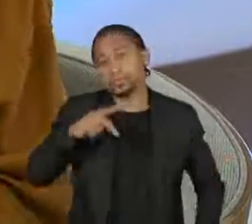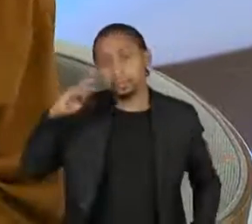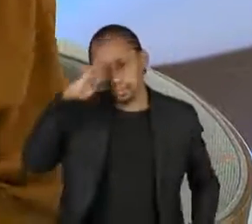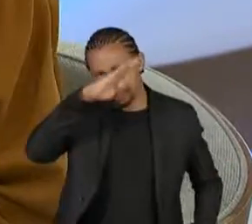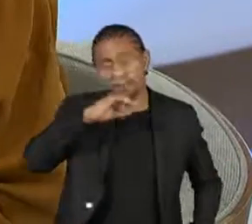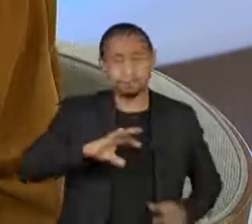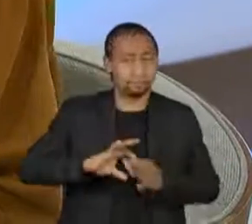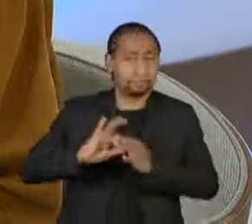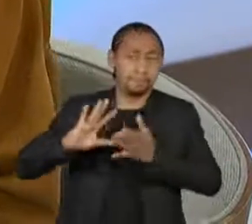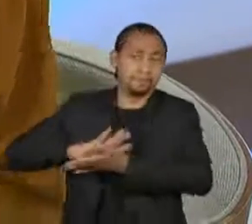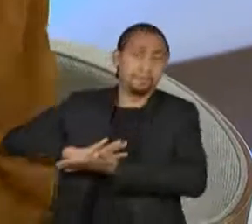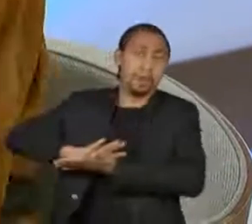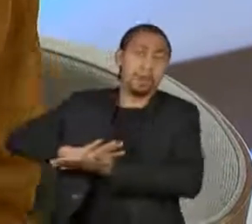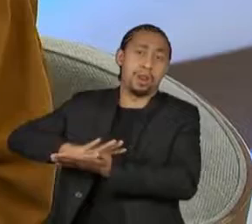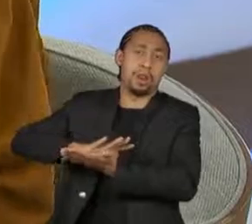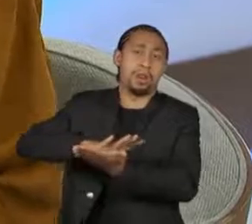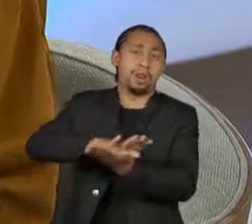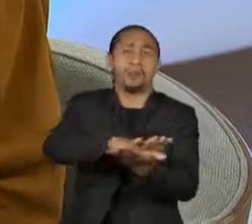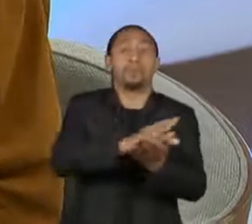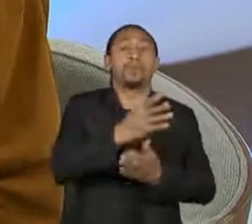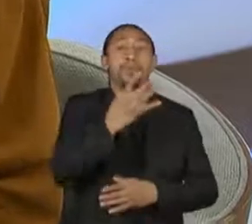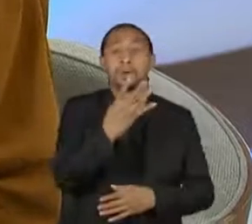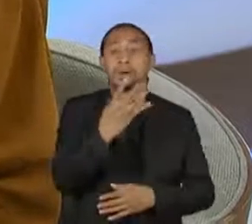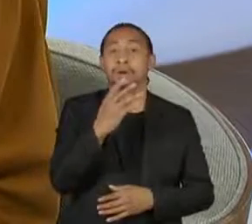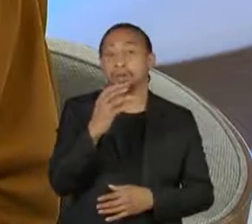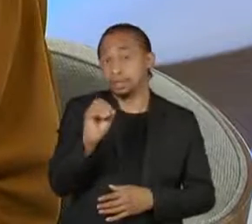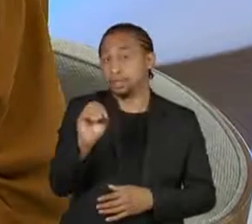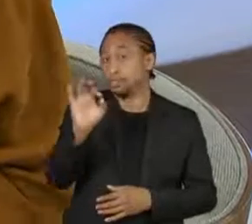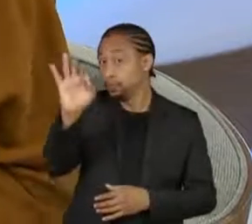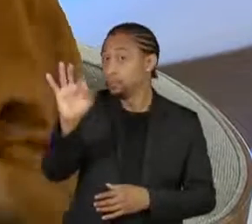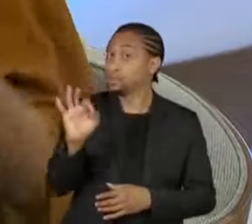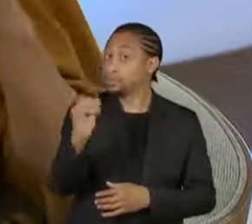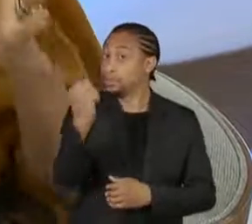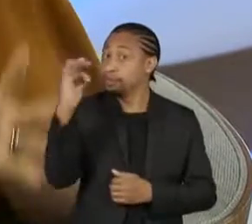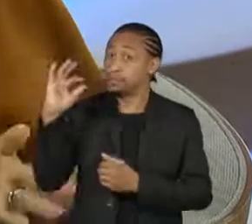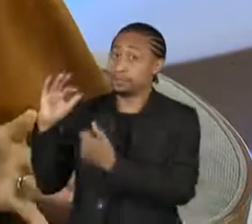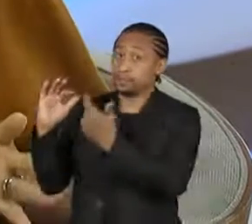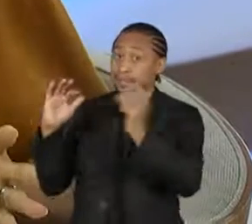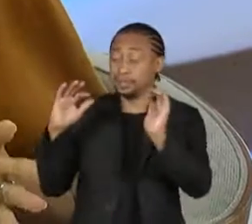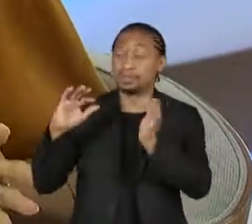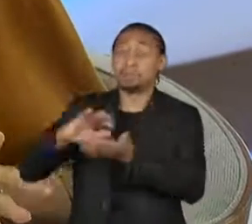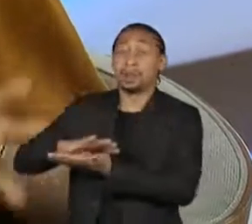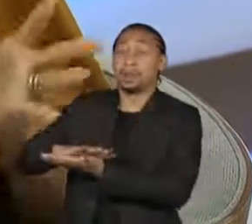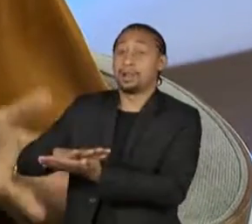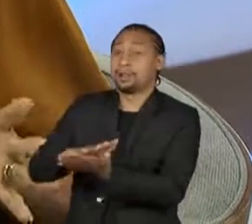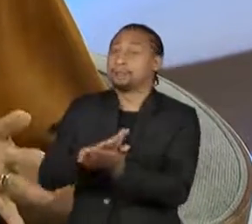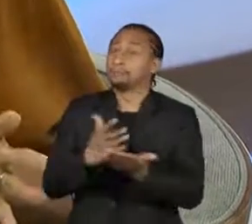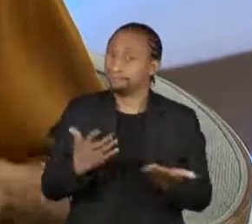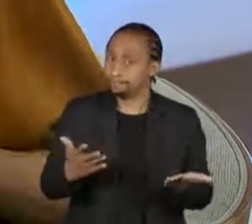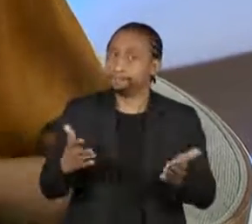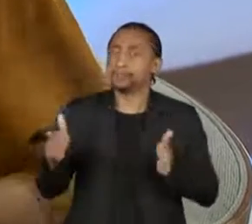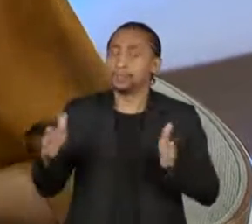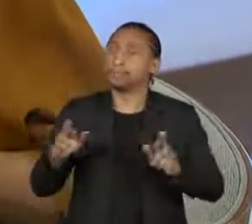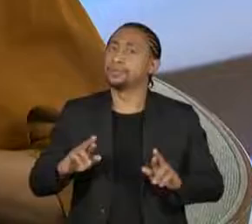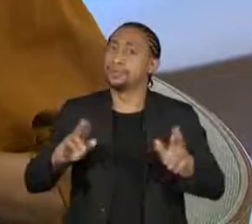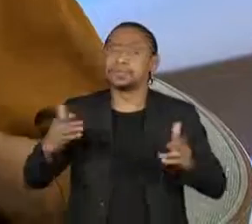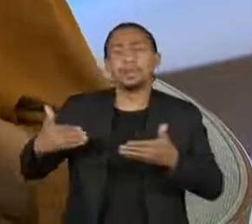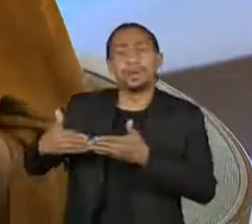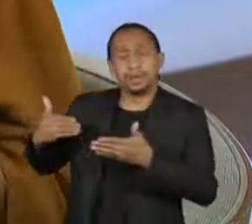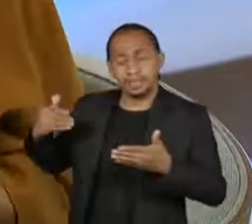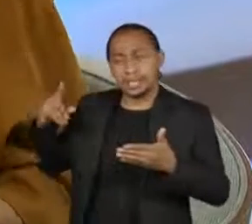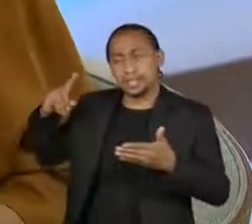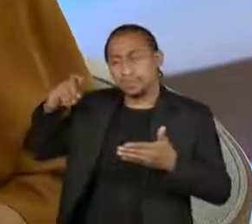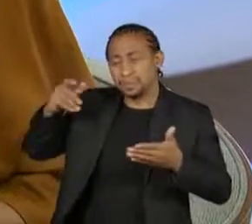de 40% das áreas florestadas que foram destruídas. Então, tem uma diferença. Era difícil, mas agora